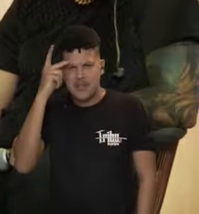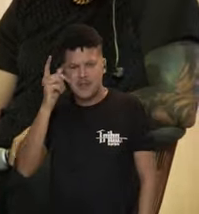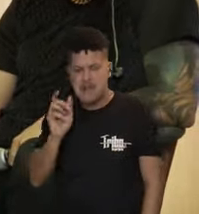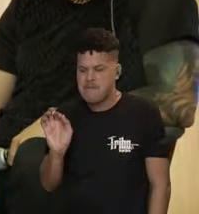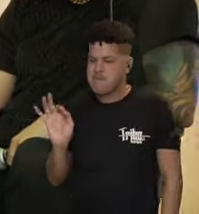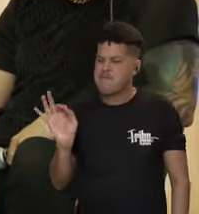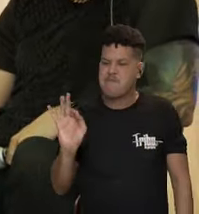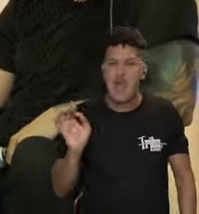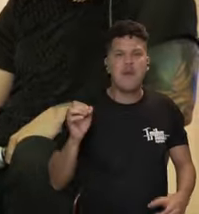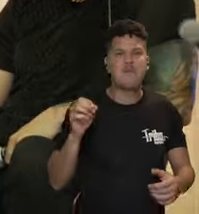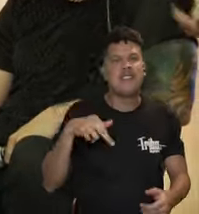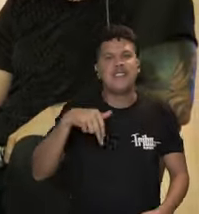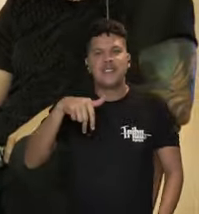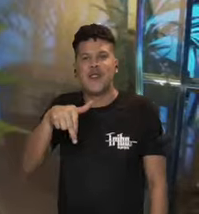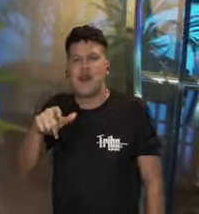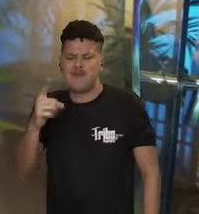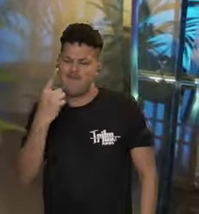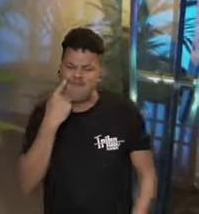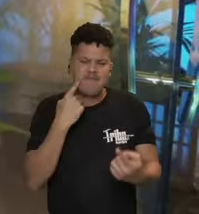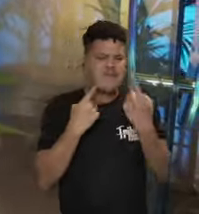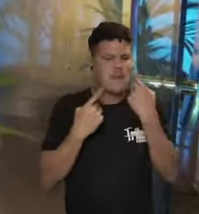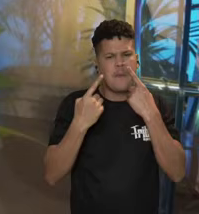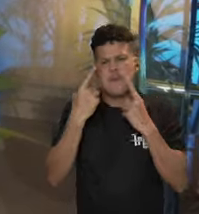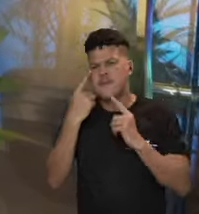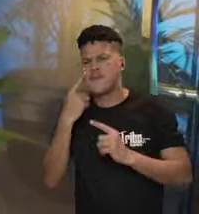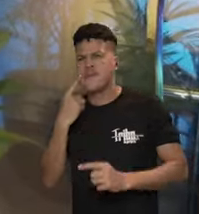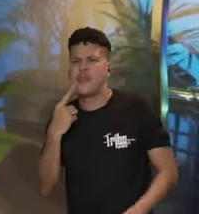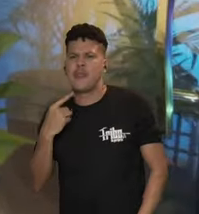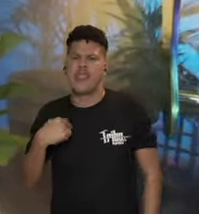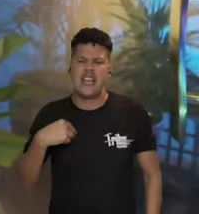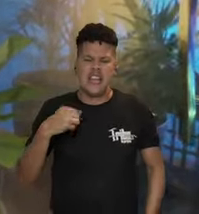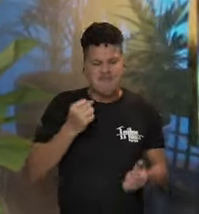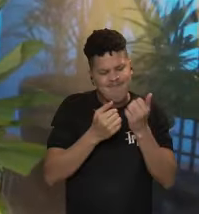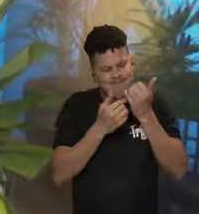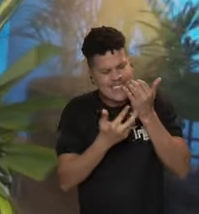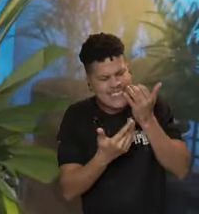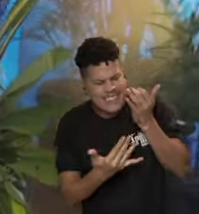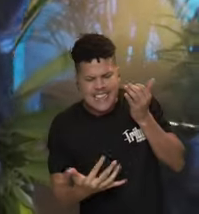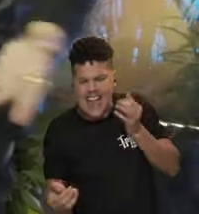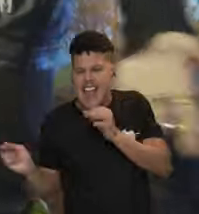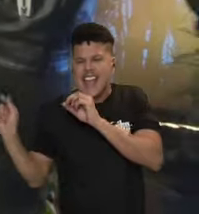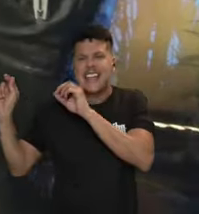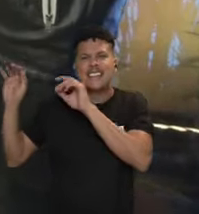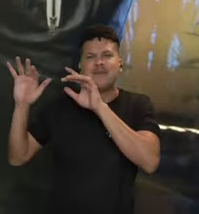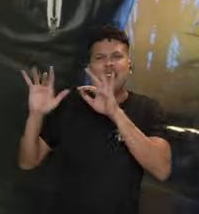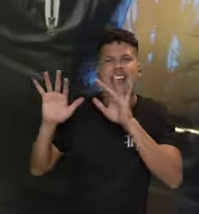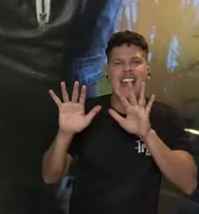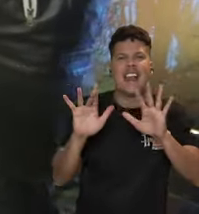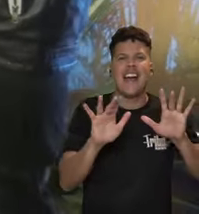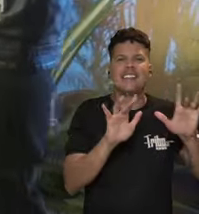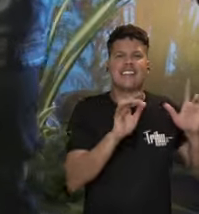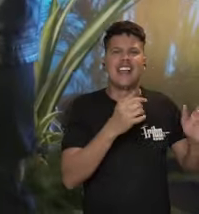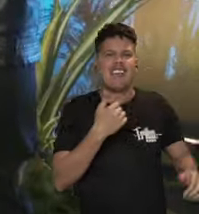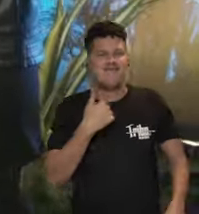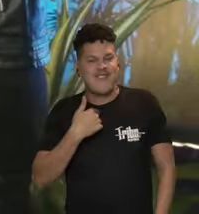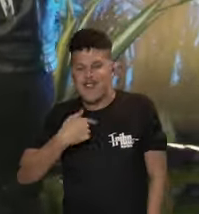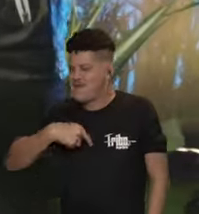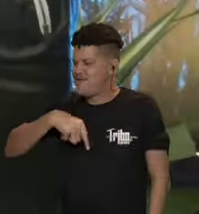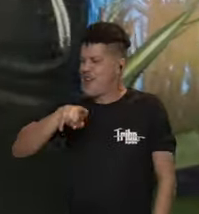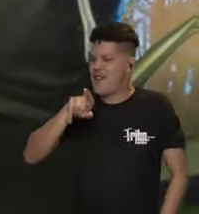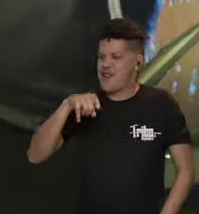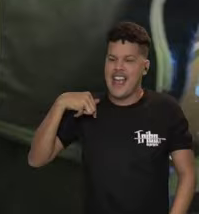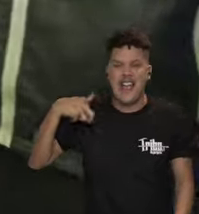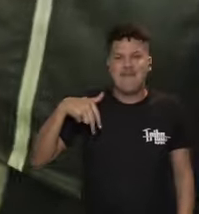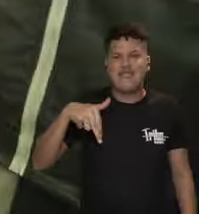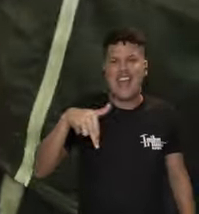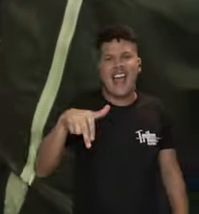chorei as lágrimas que ninguém chorou. Sangrei a esperança que ninguém sangrou. Não vou mais caminhar